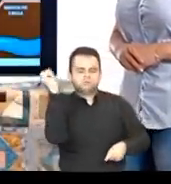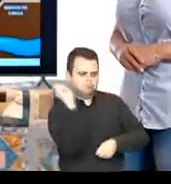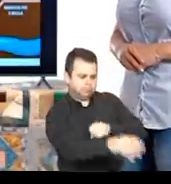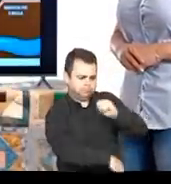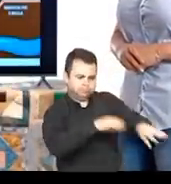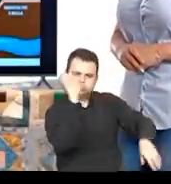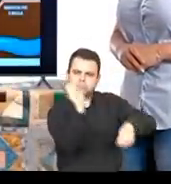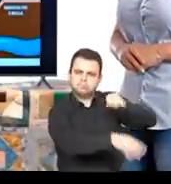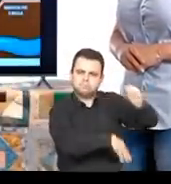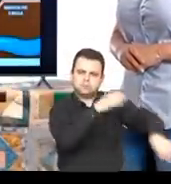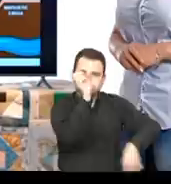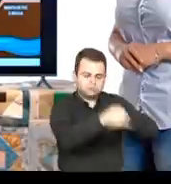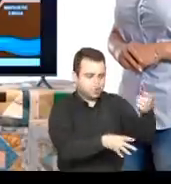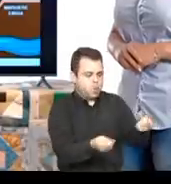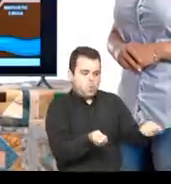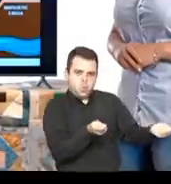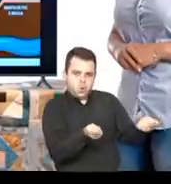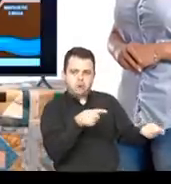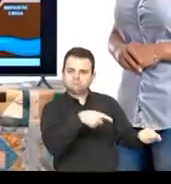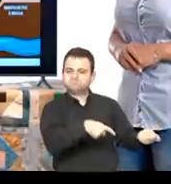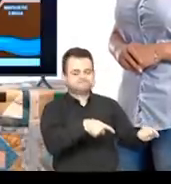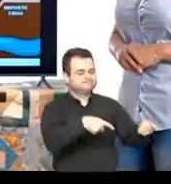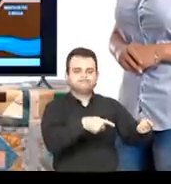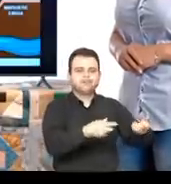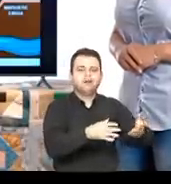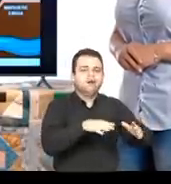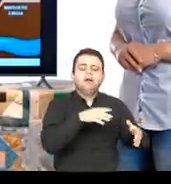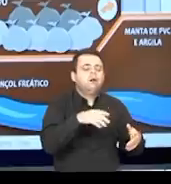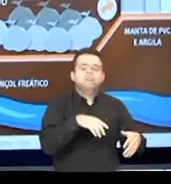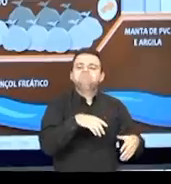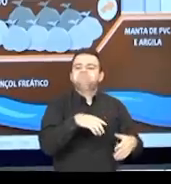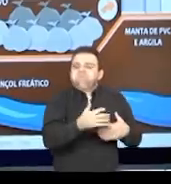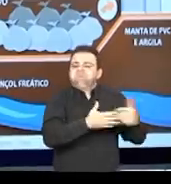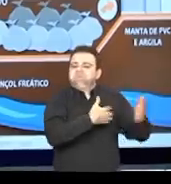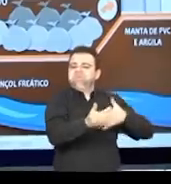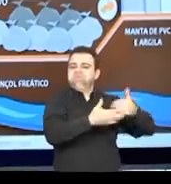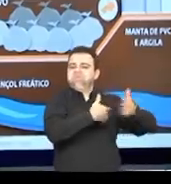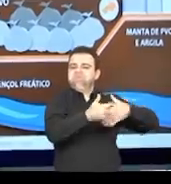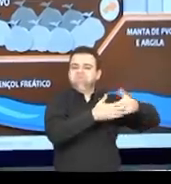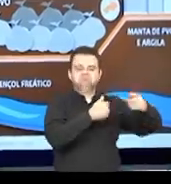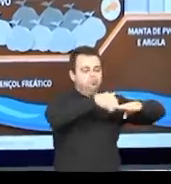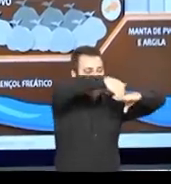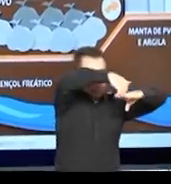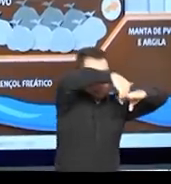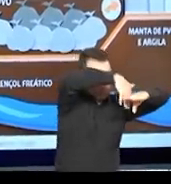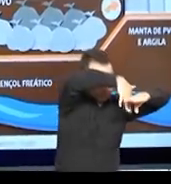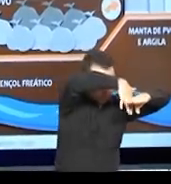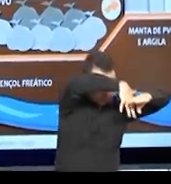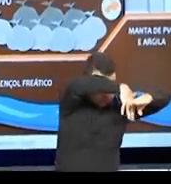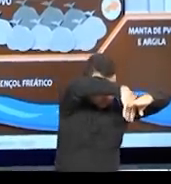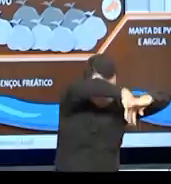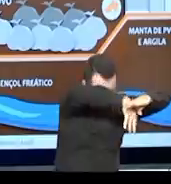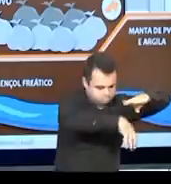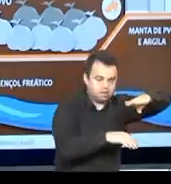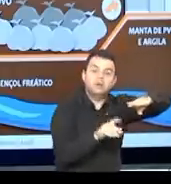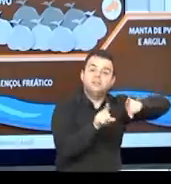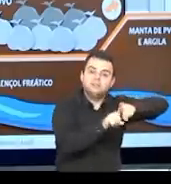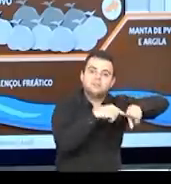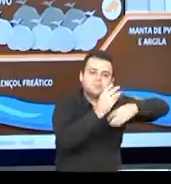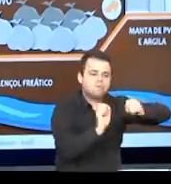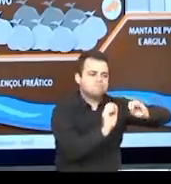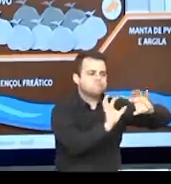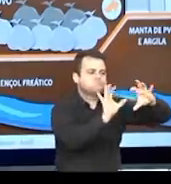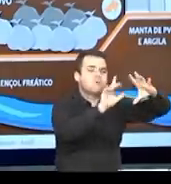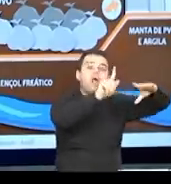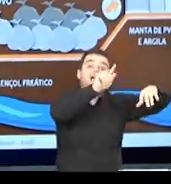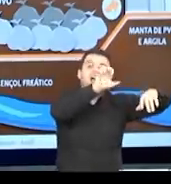onde o lixo vai ser enterrado não possui um tratamento. Então aqueles gases que o lixo produz, eles acabam